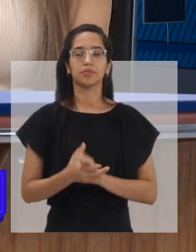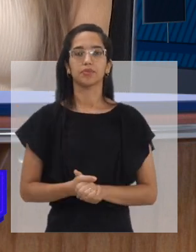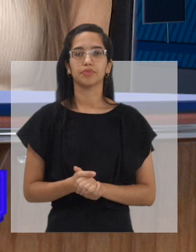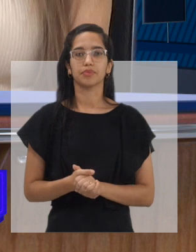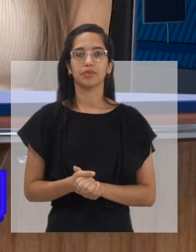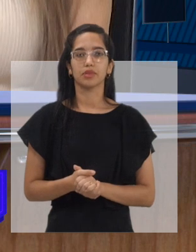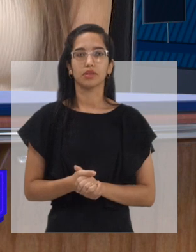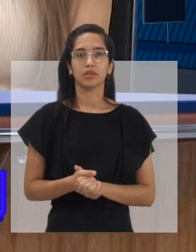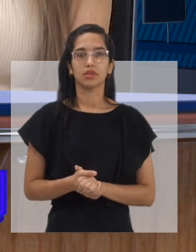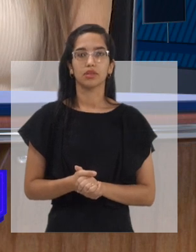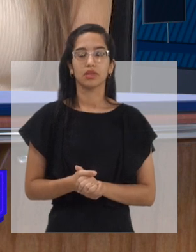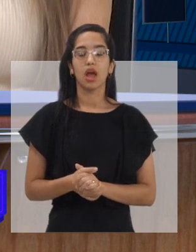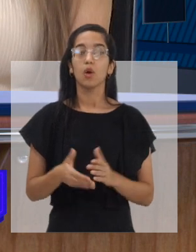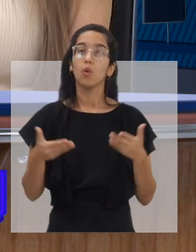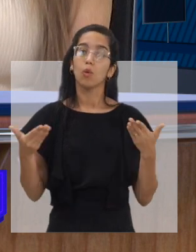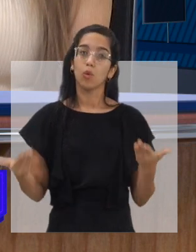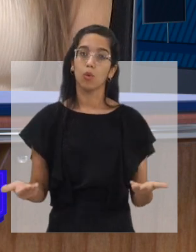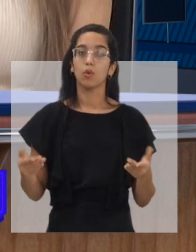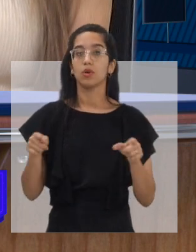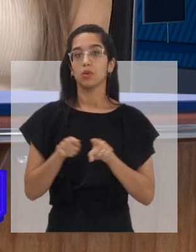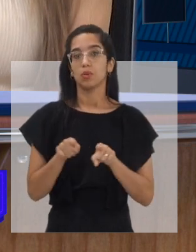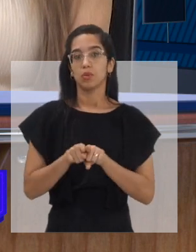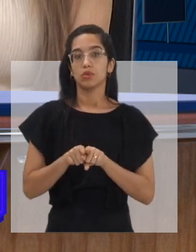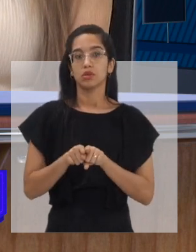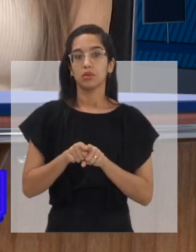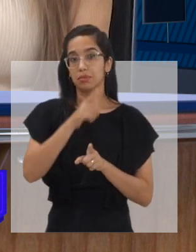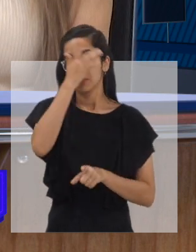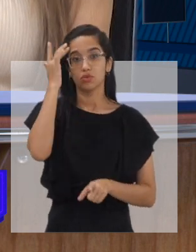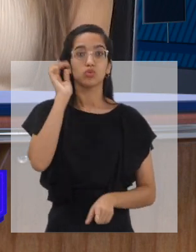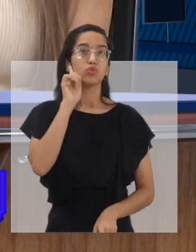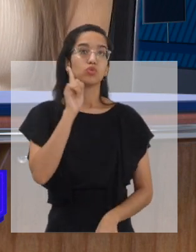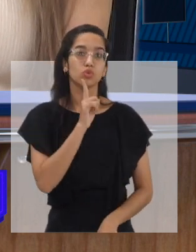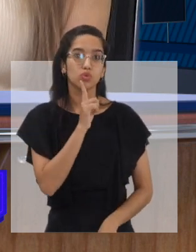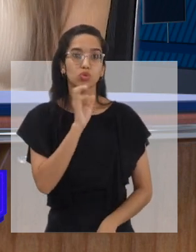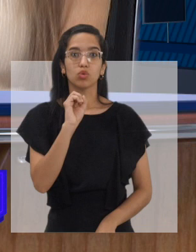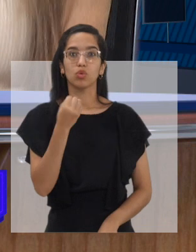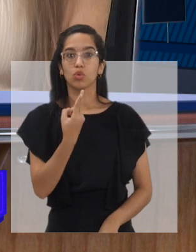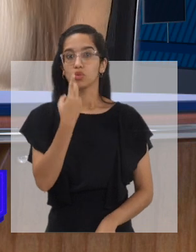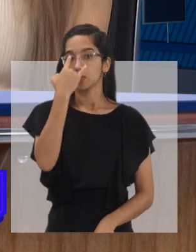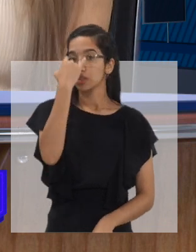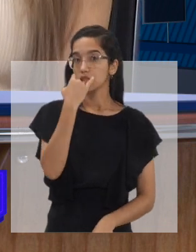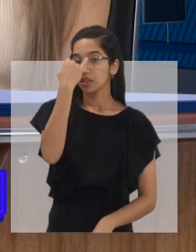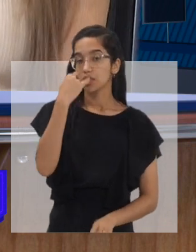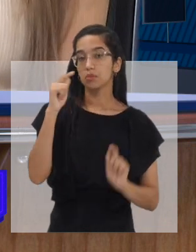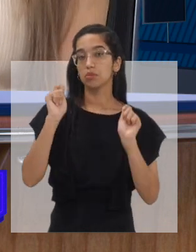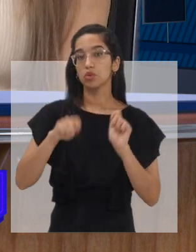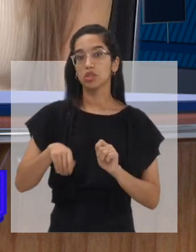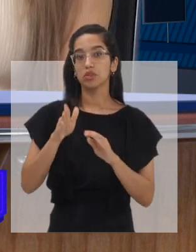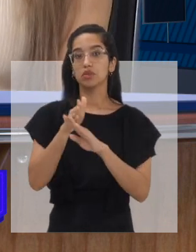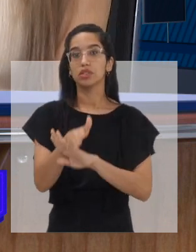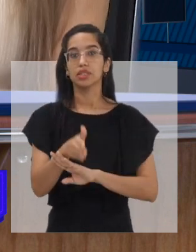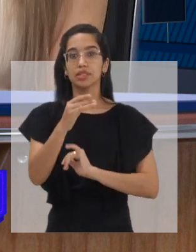Mas quando é proporcionado, por exemplo, que uma pessoa surda ou que uma pessoa cega possa entrar